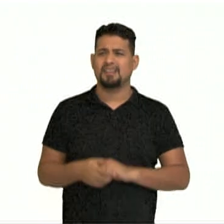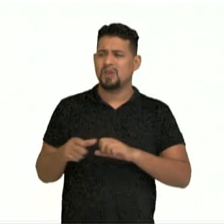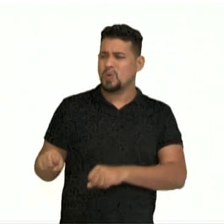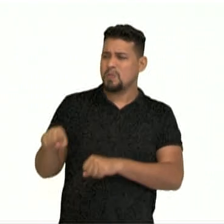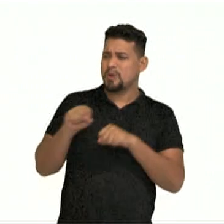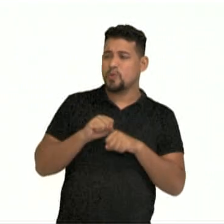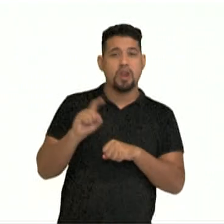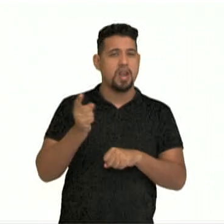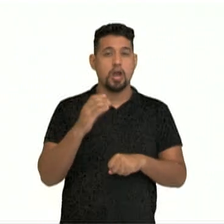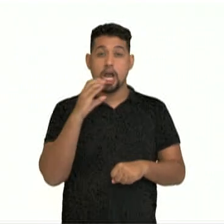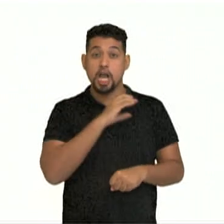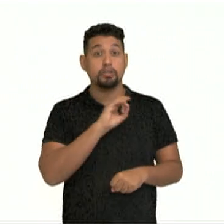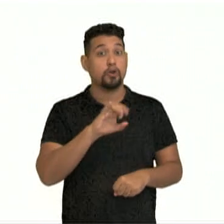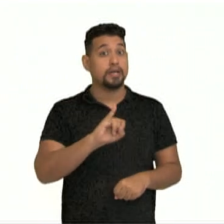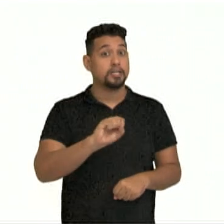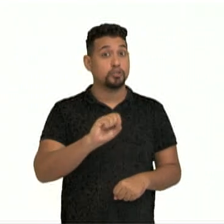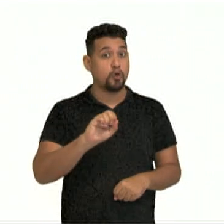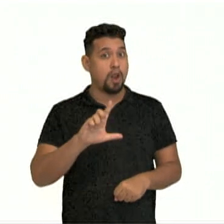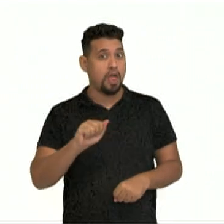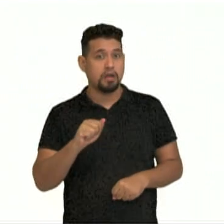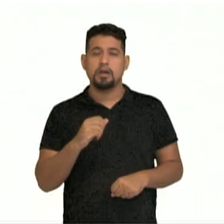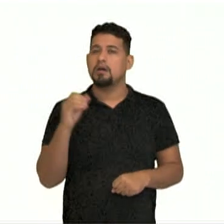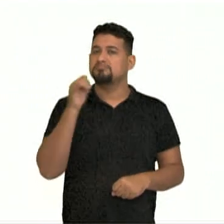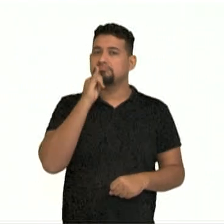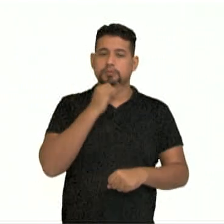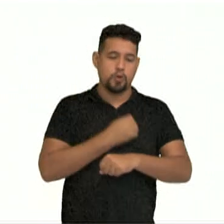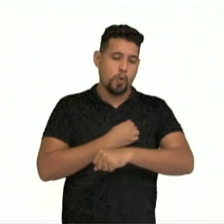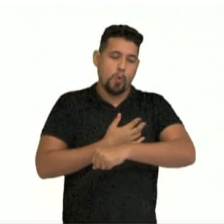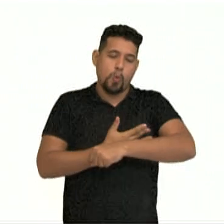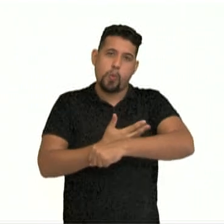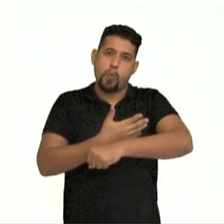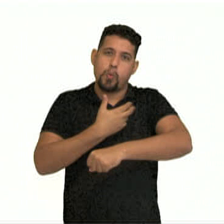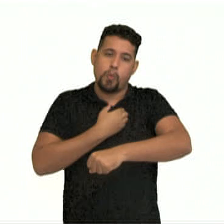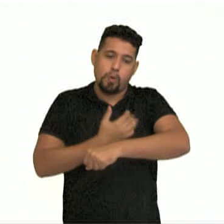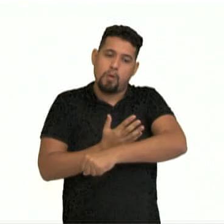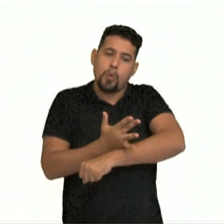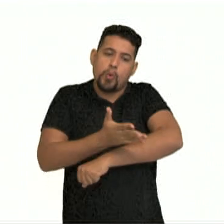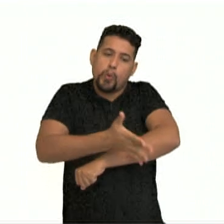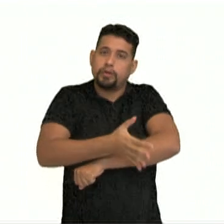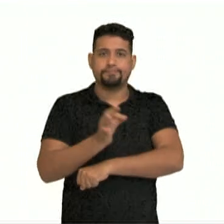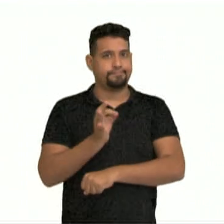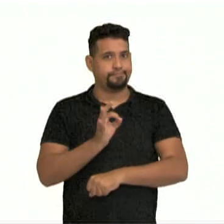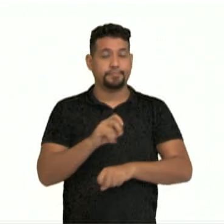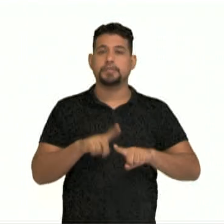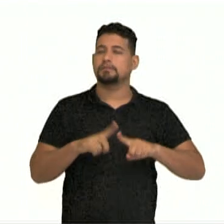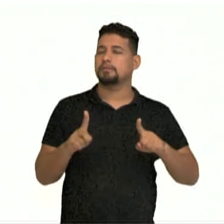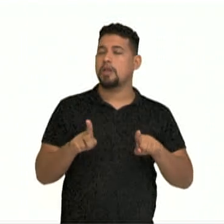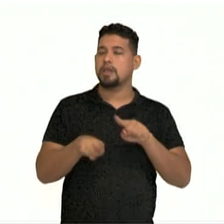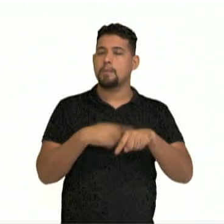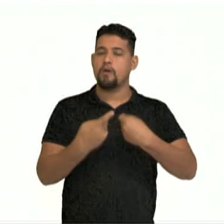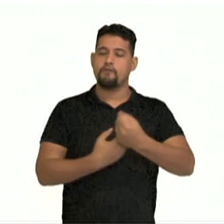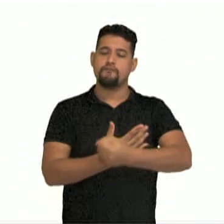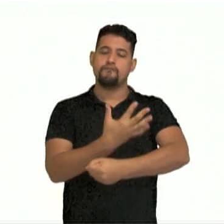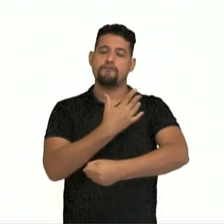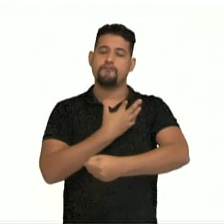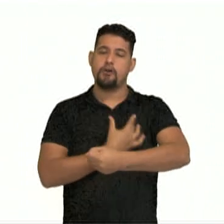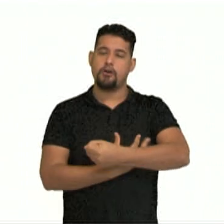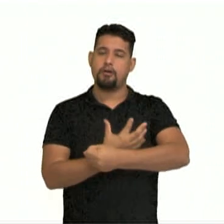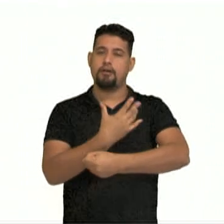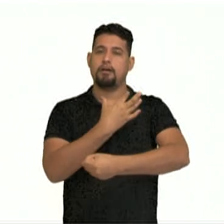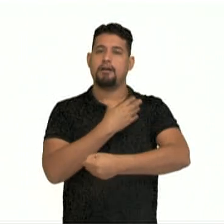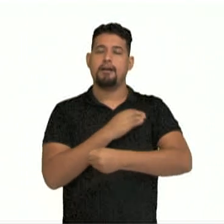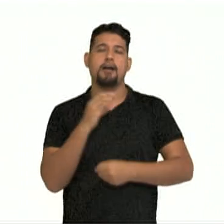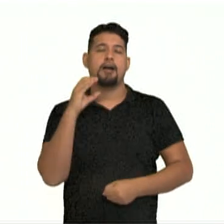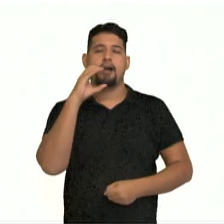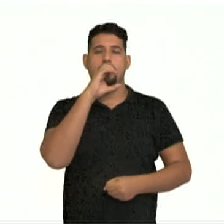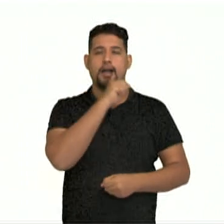ele isola o calor. O calor que sai do seu corpo não passa pelo cobertor. E por reflexão, ele volta. E assim aquece